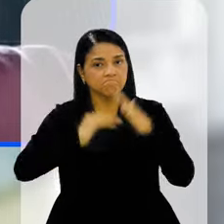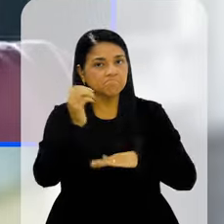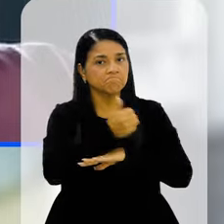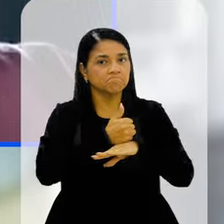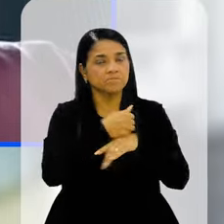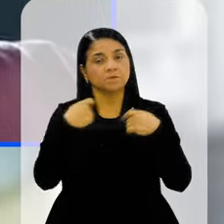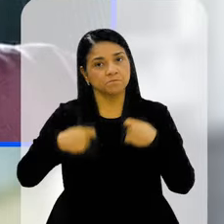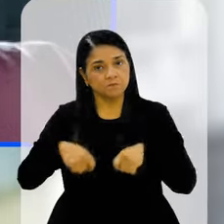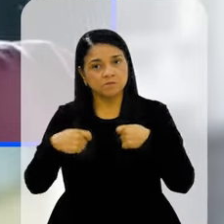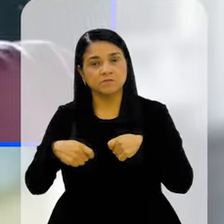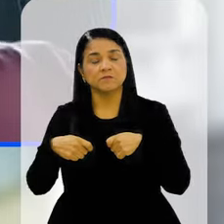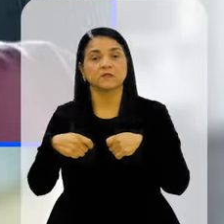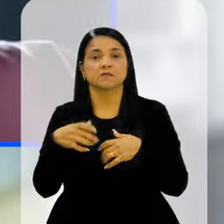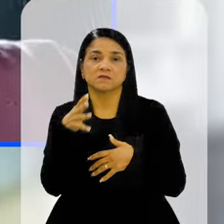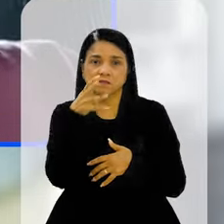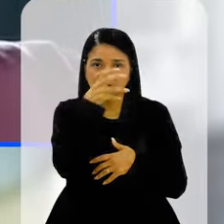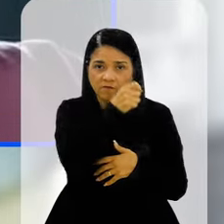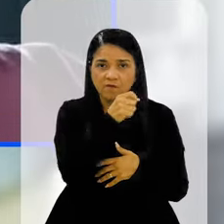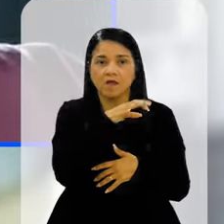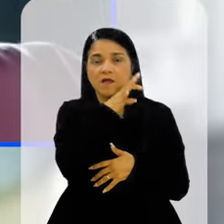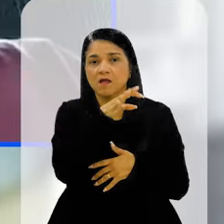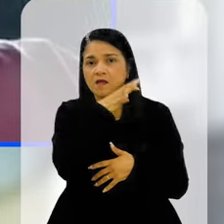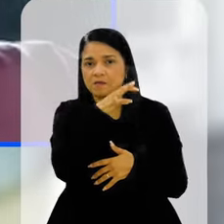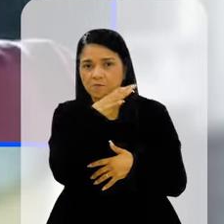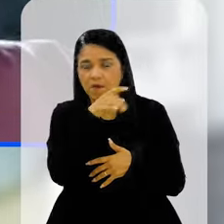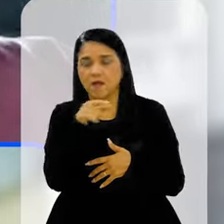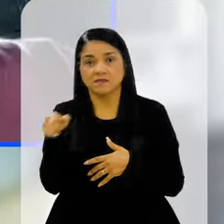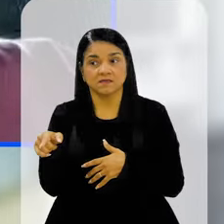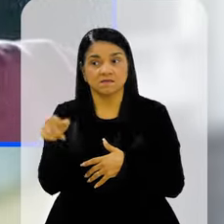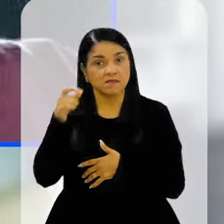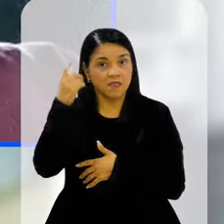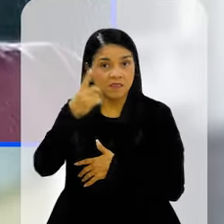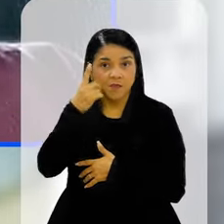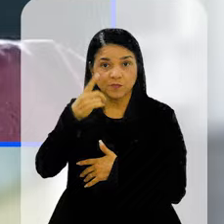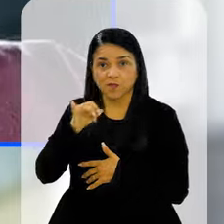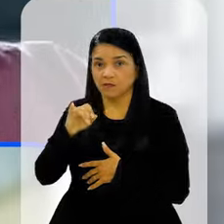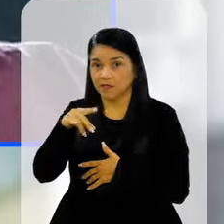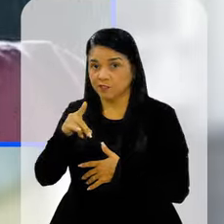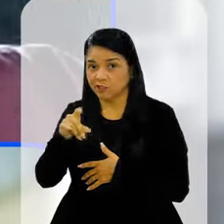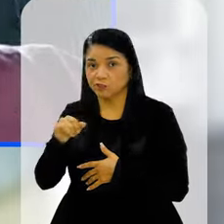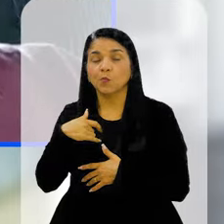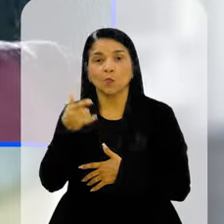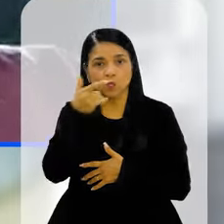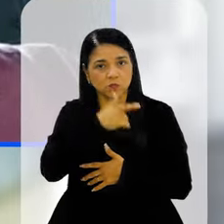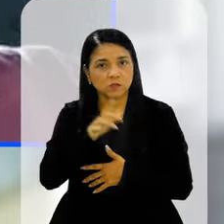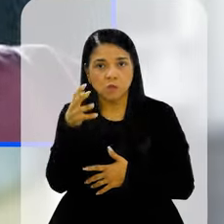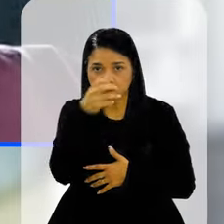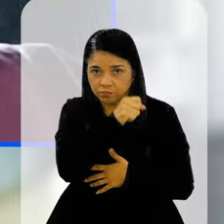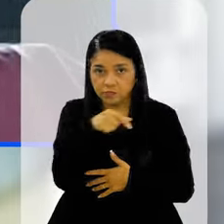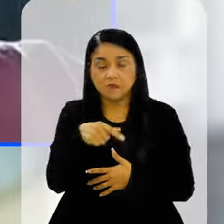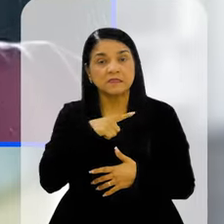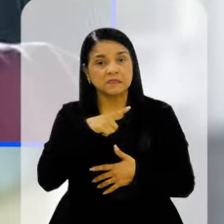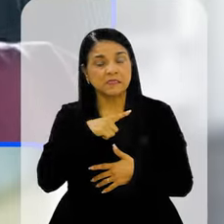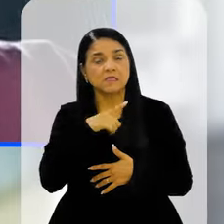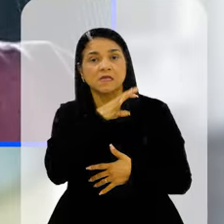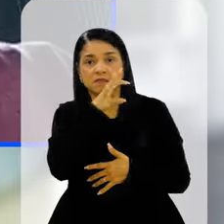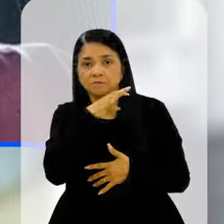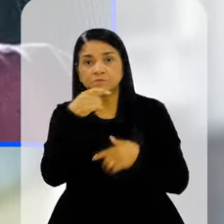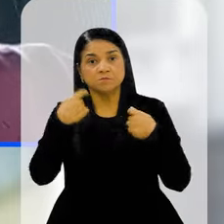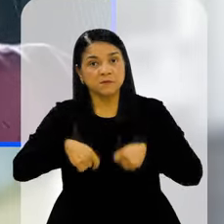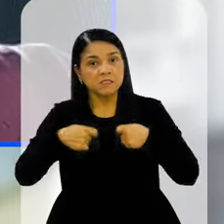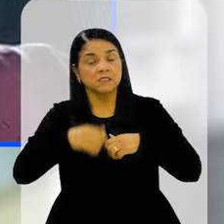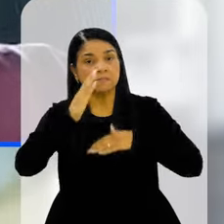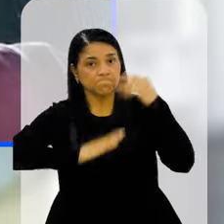pessoal especializado, porque resgatar animais, no caso da nossa deputada foi lá, conseguiu até resgatar, mas há animais